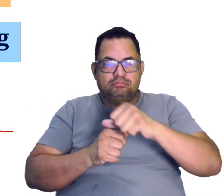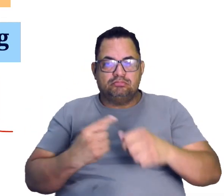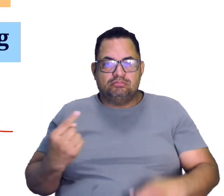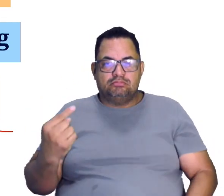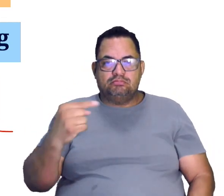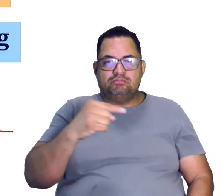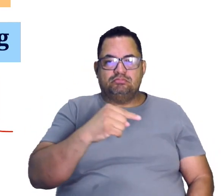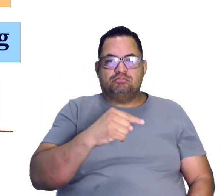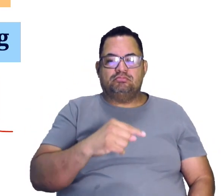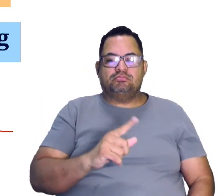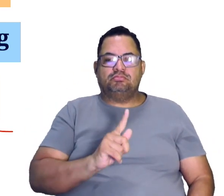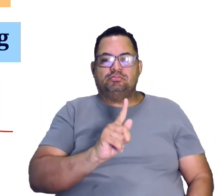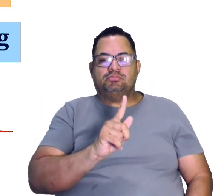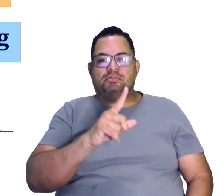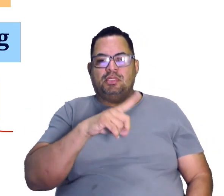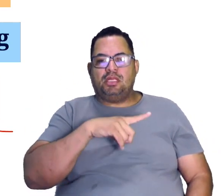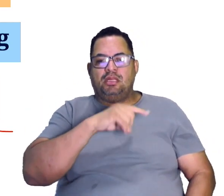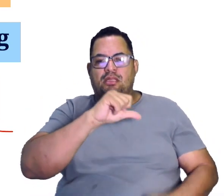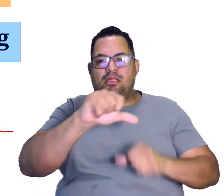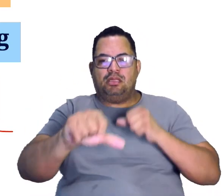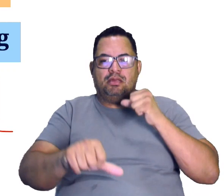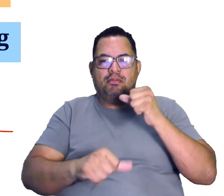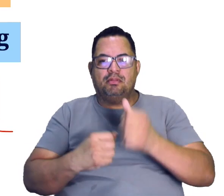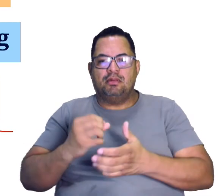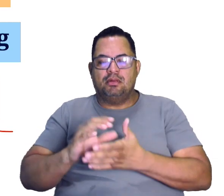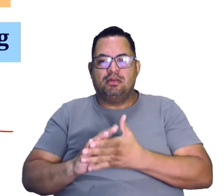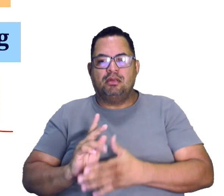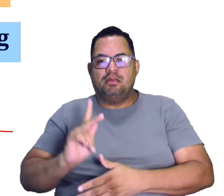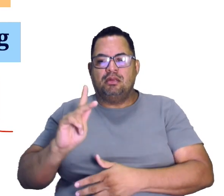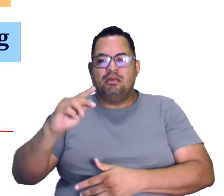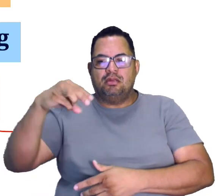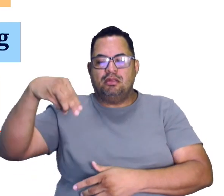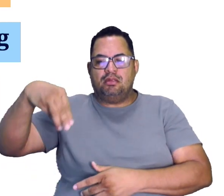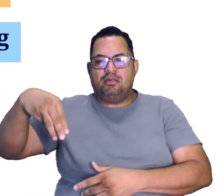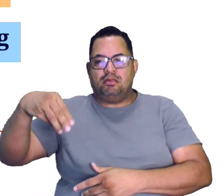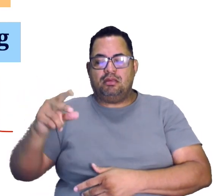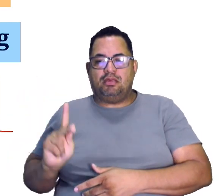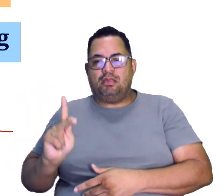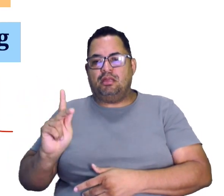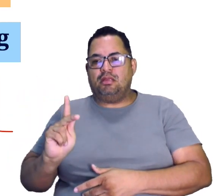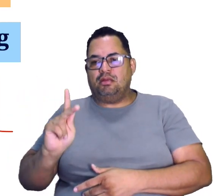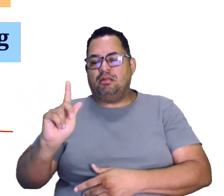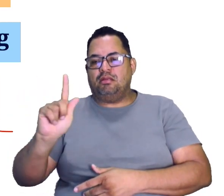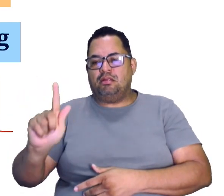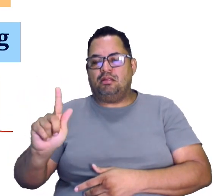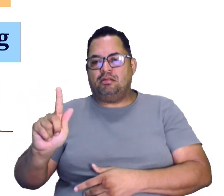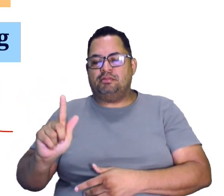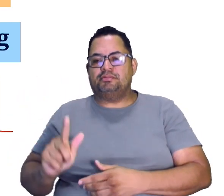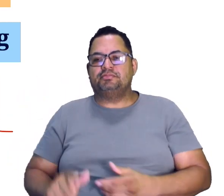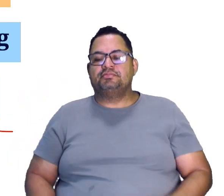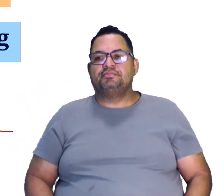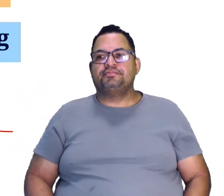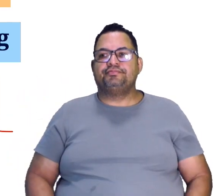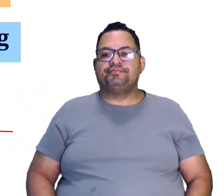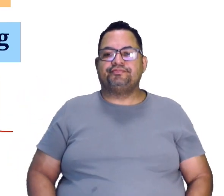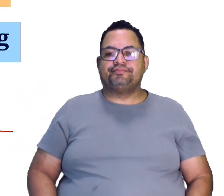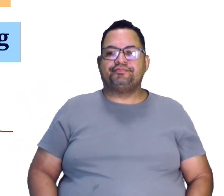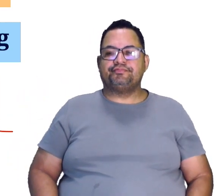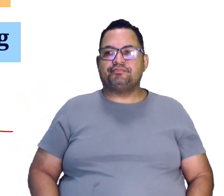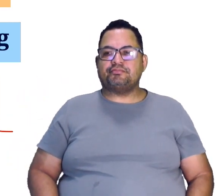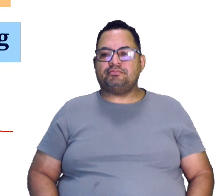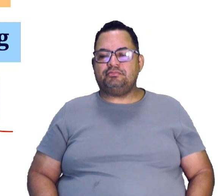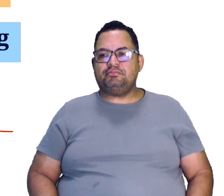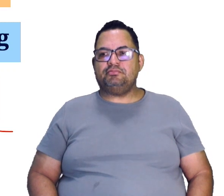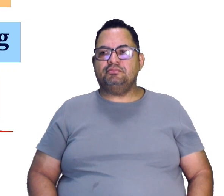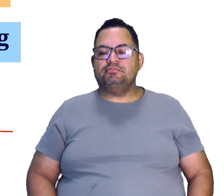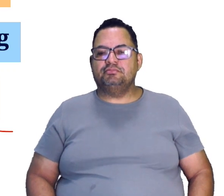tenho grama e preciso converter para quilograma. Eu já sei que a relação é de 1.000 para 1.000. Se eu estou